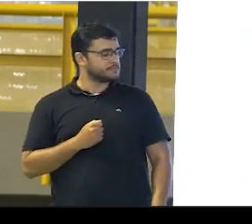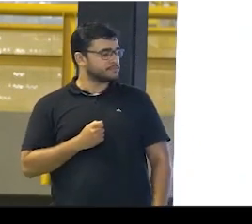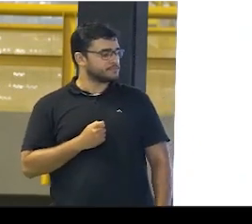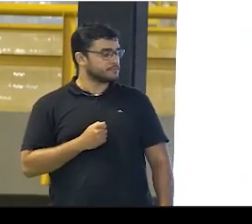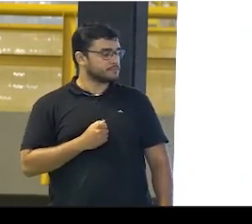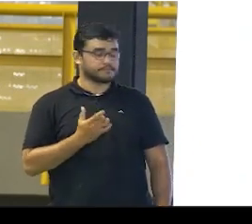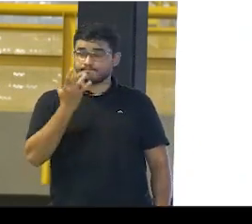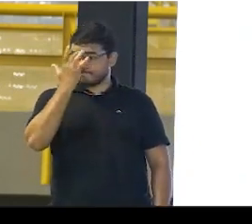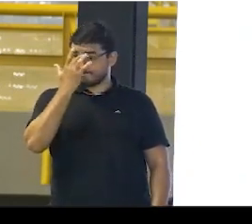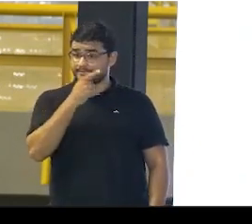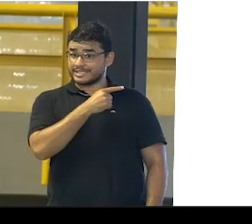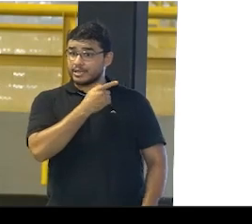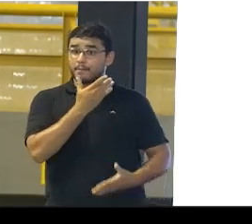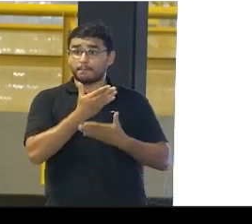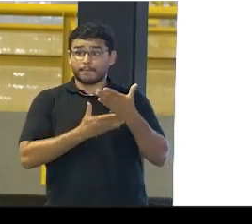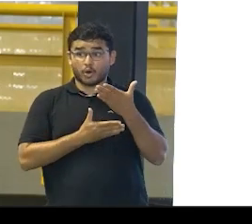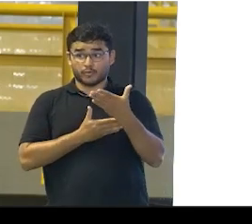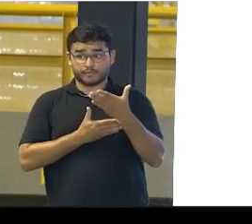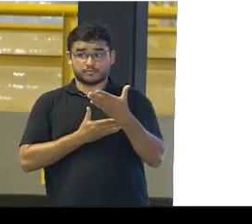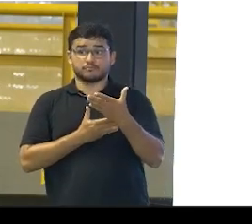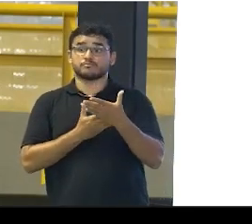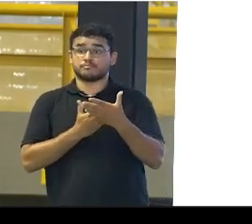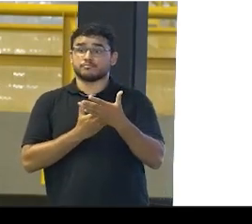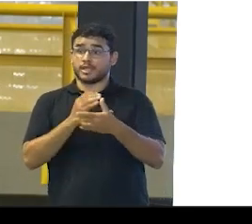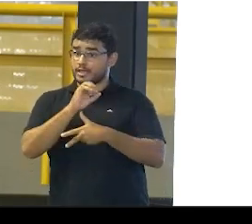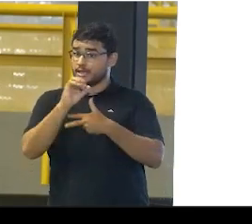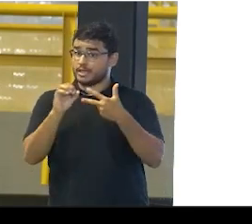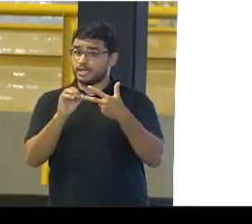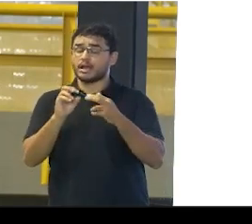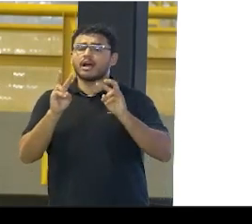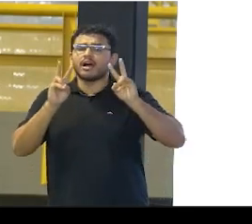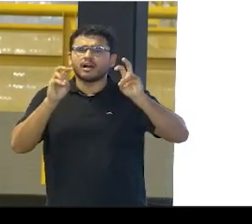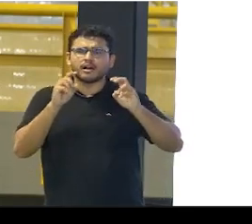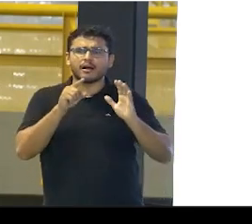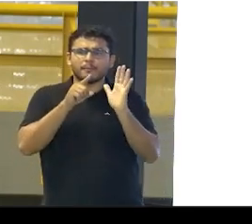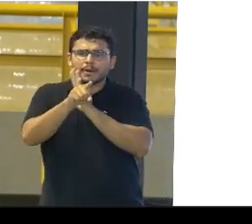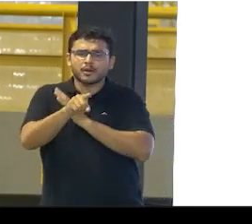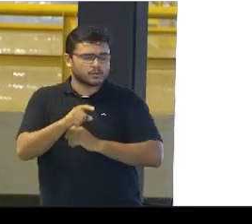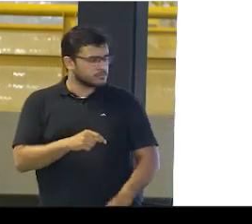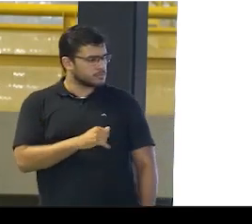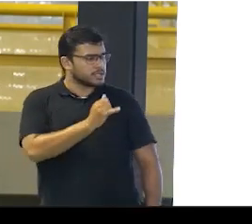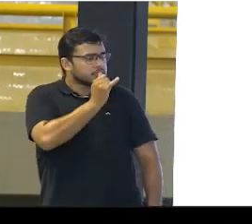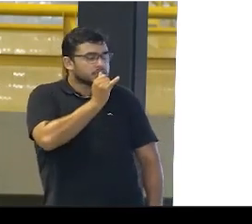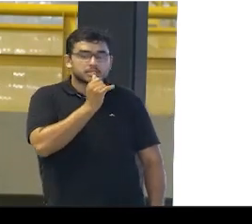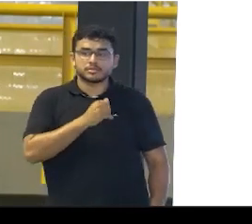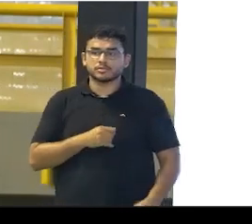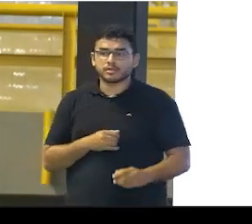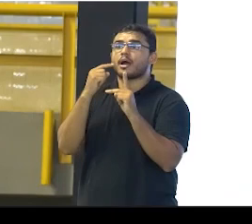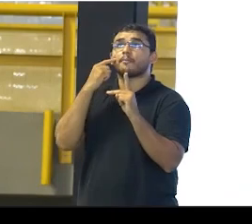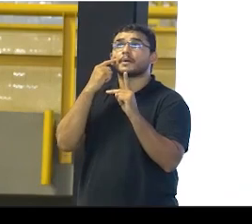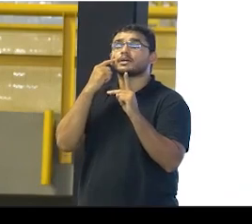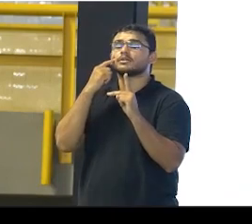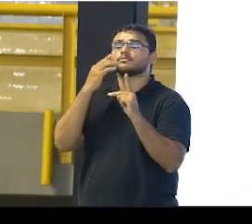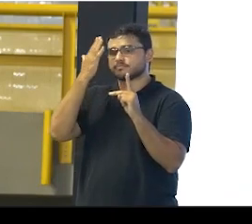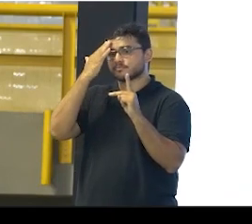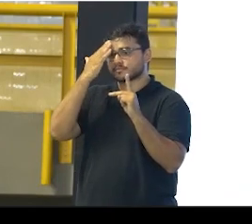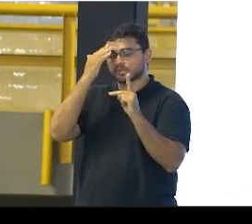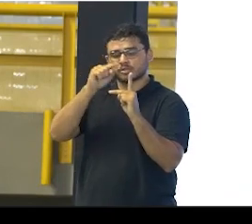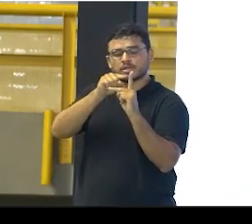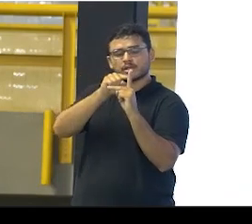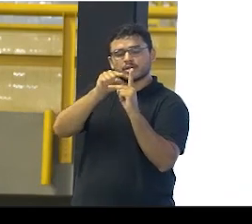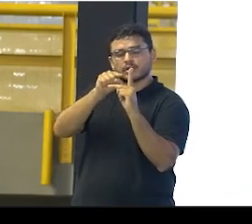esse 5, olha aquela matéria que se encaixa. Quando eu vi o 5, plim, já lembrei.